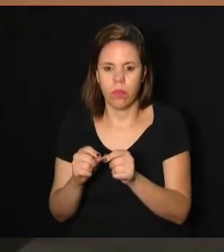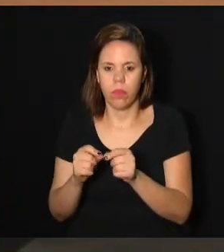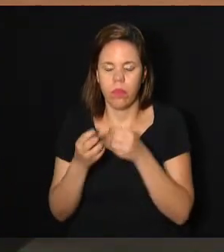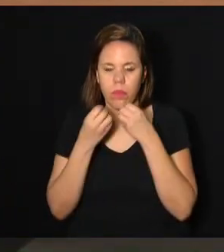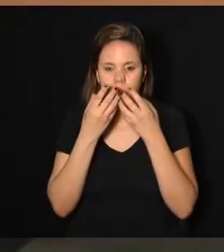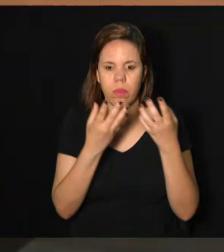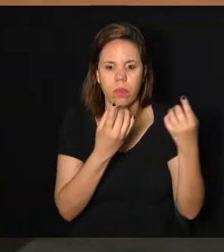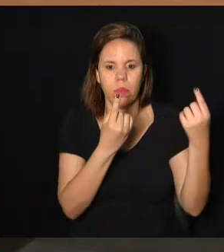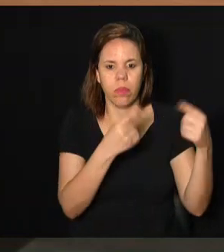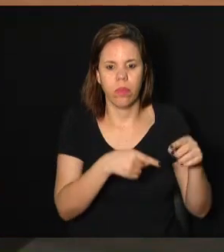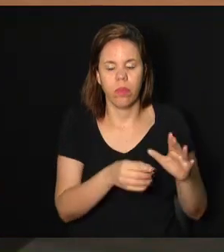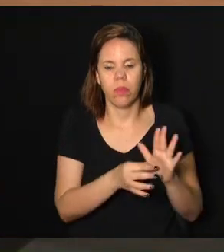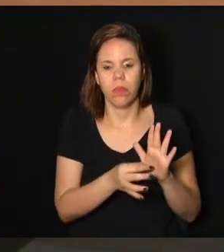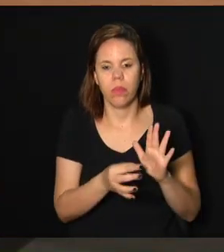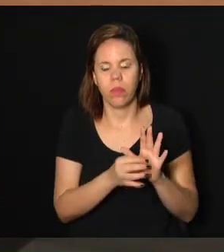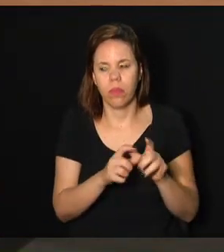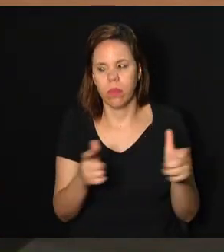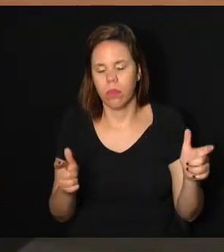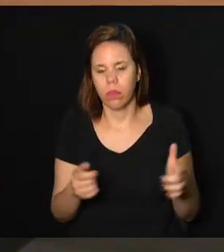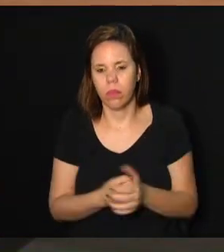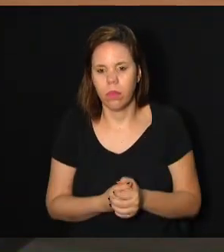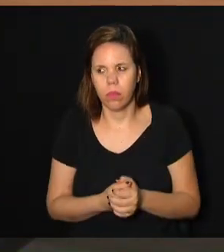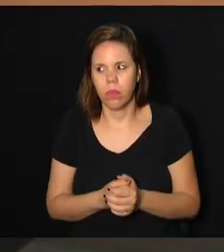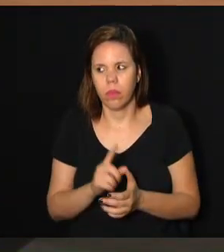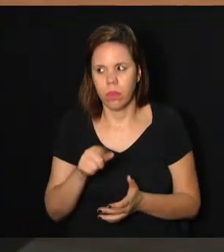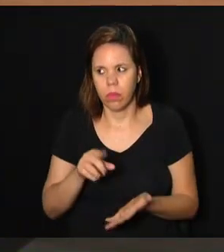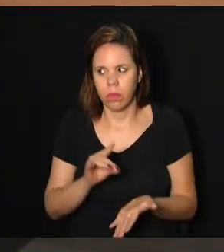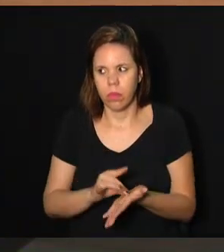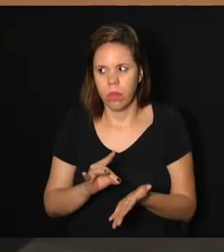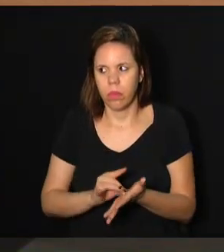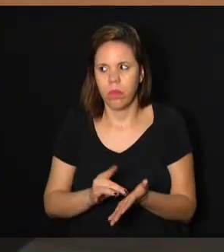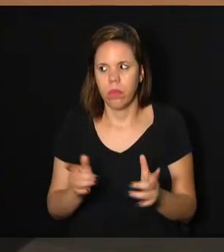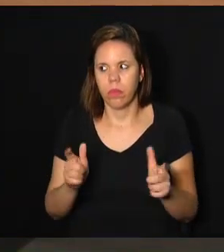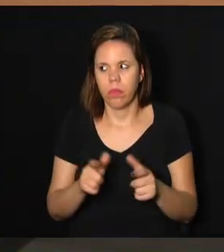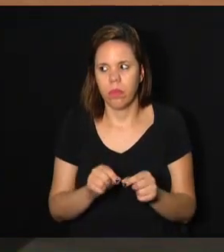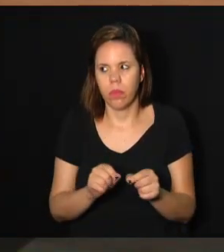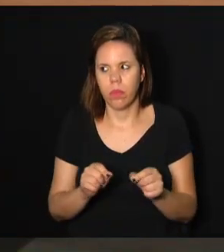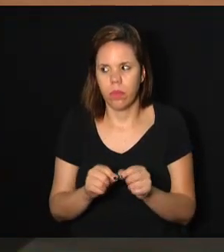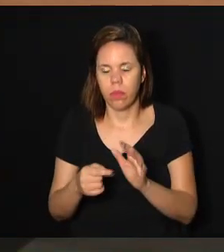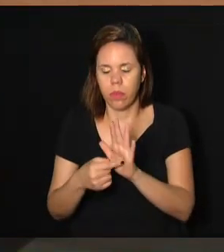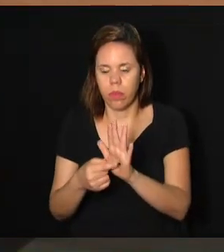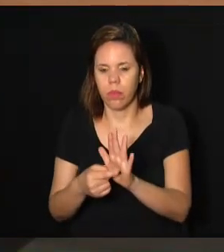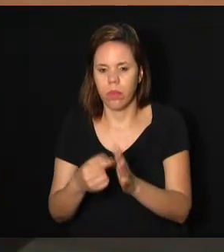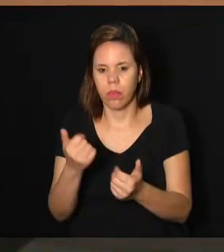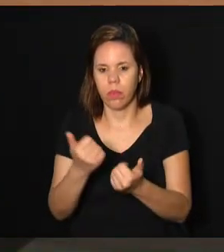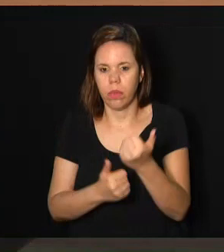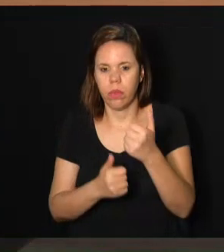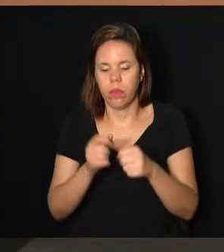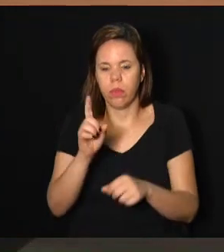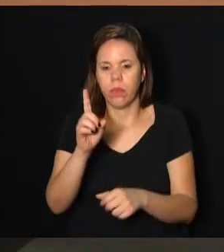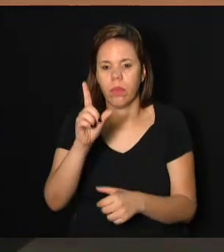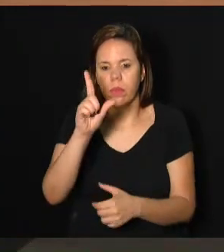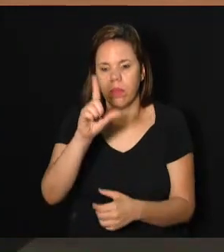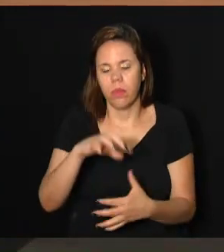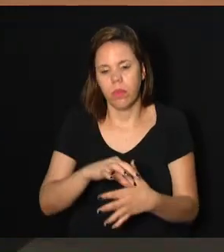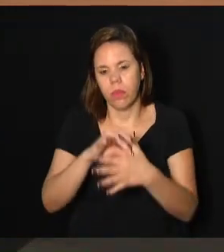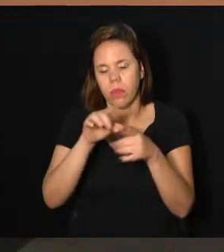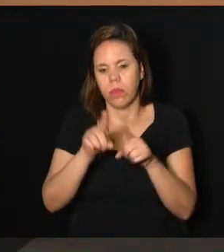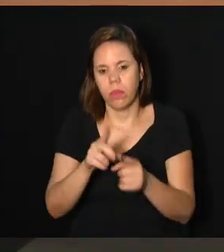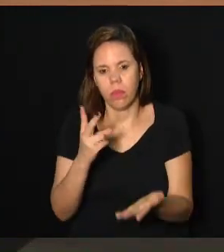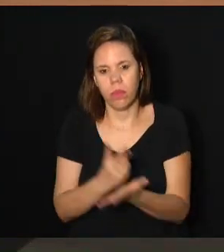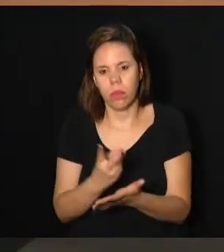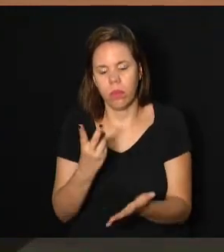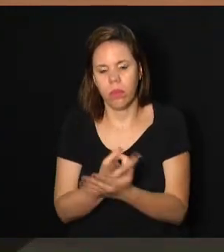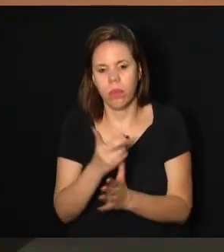oposta à da maioria. É facultativa a minoria eleger um líder e um vice-líder, que terão os mesmos direitos